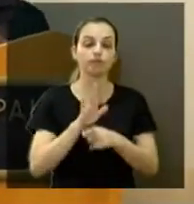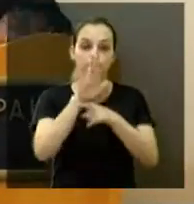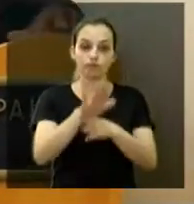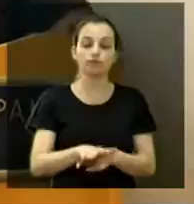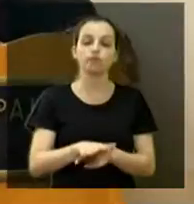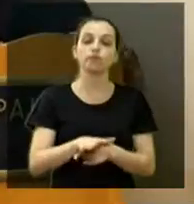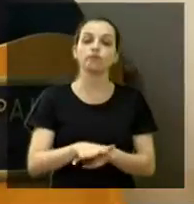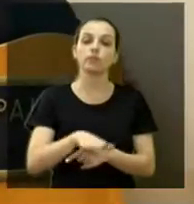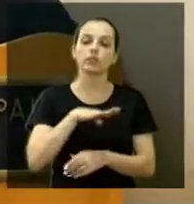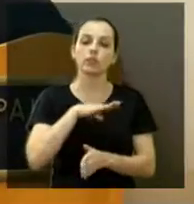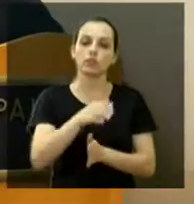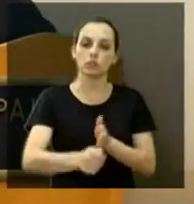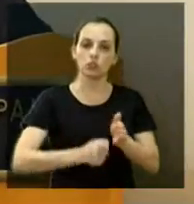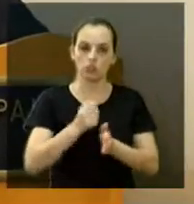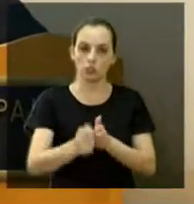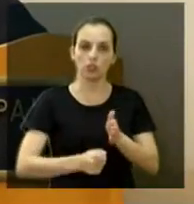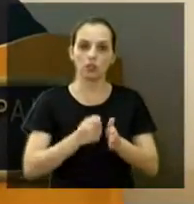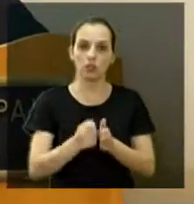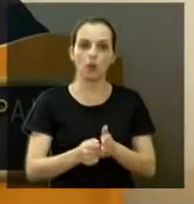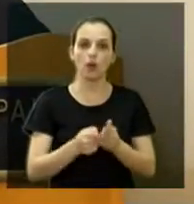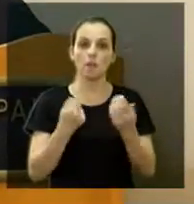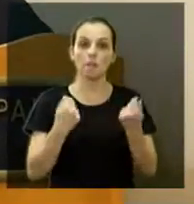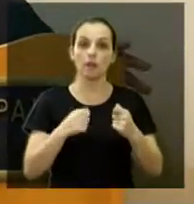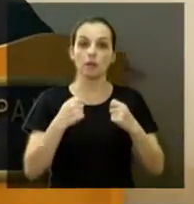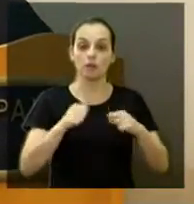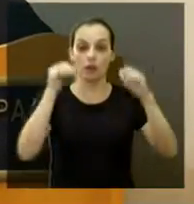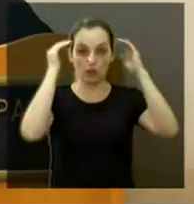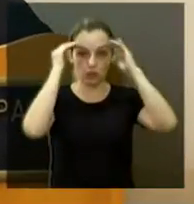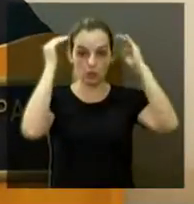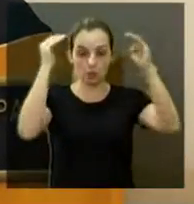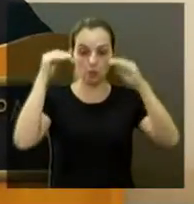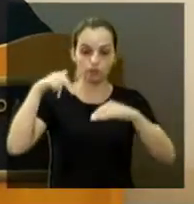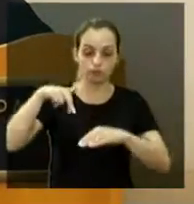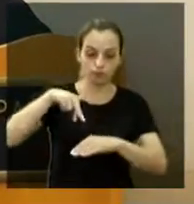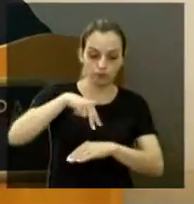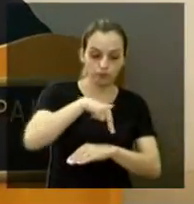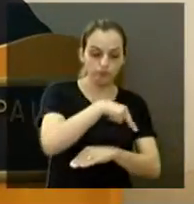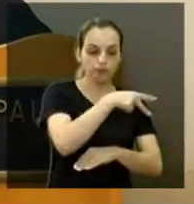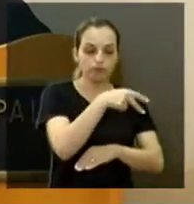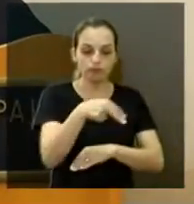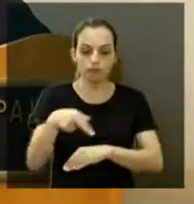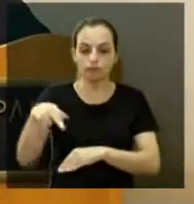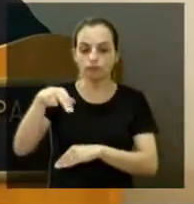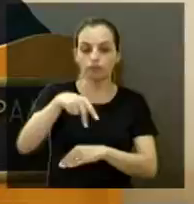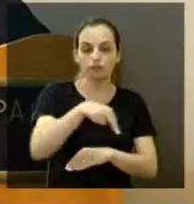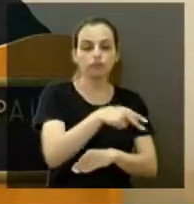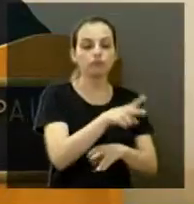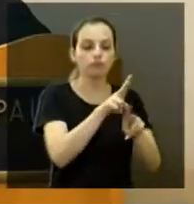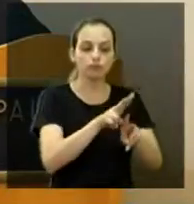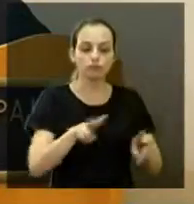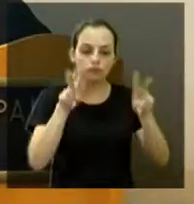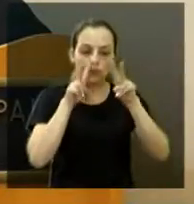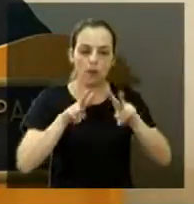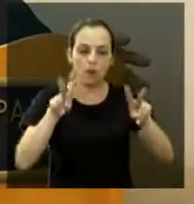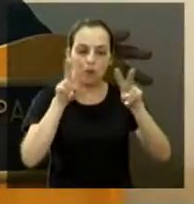também. Você sabe que a nossa cidade merece nosso respeito. Eu ando nos bairros por aí, eu vejo, muitas